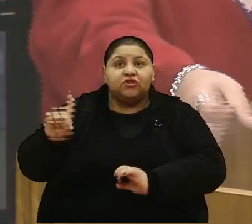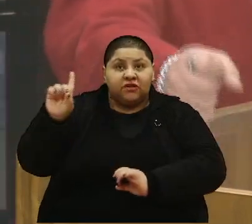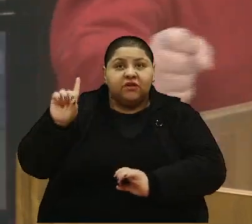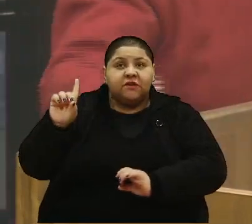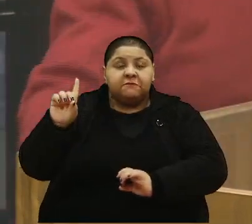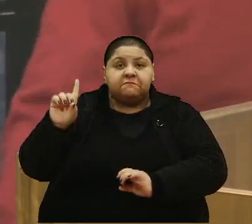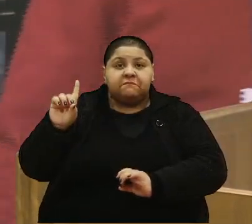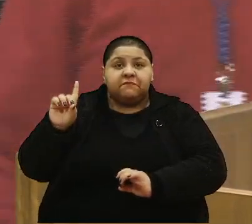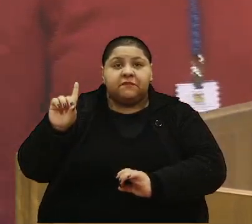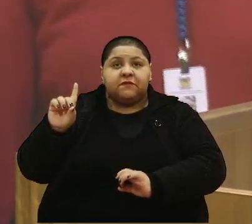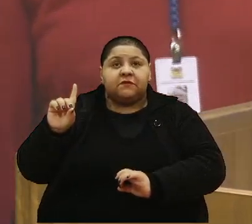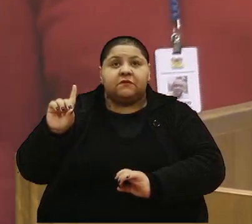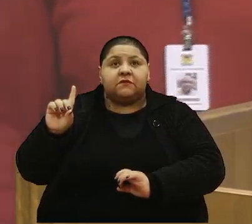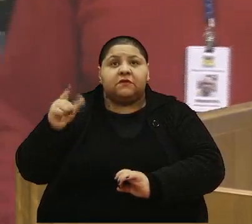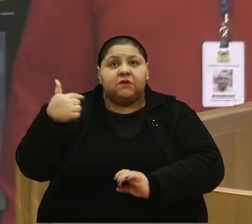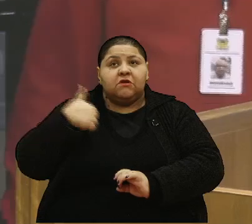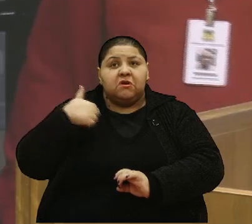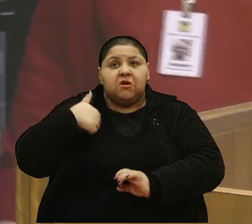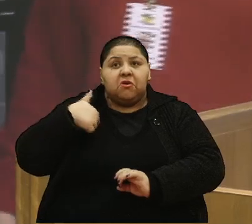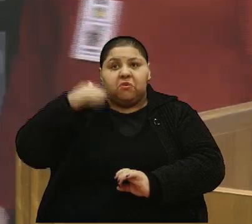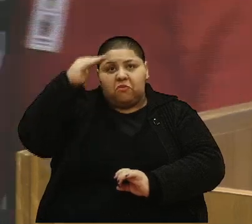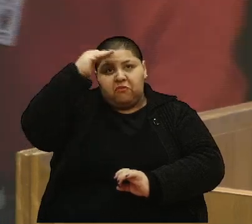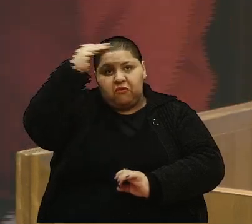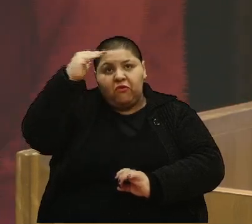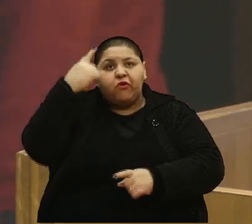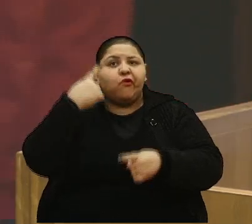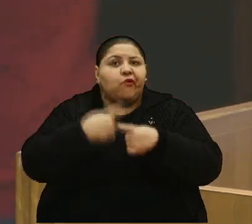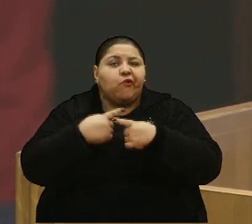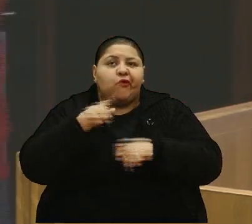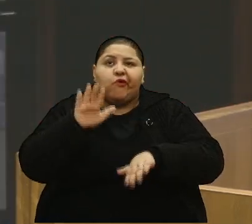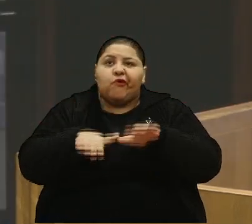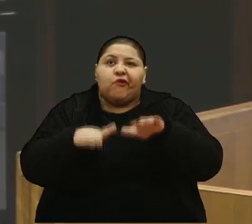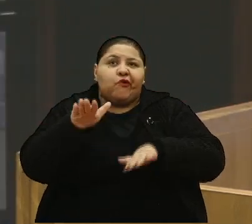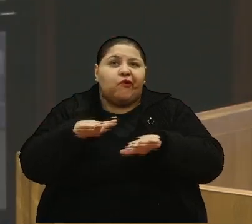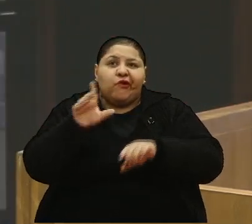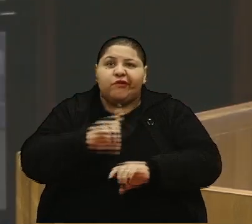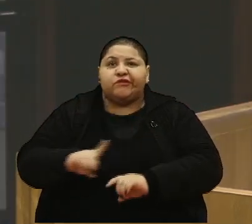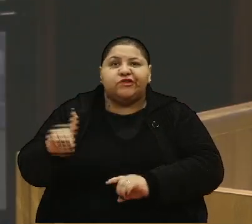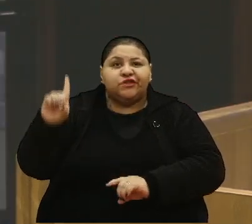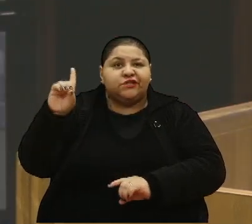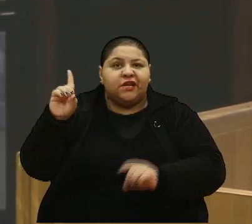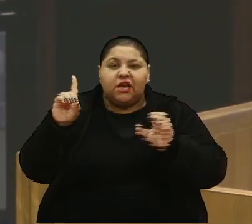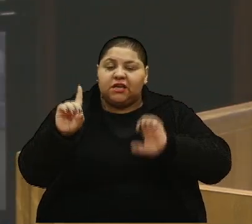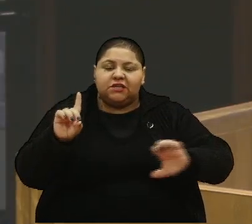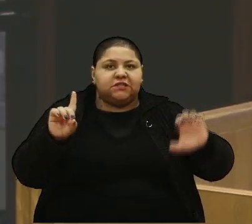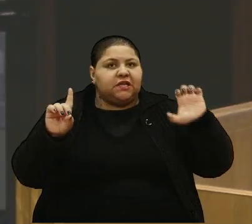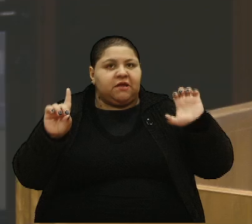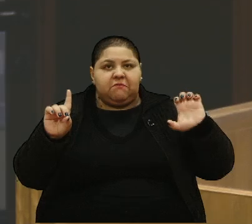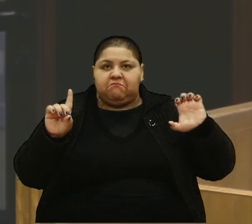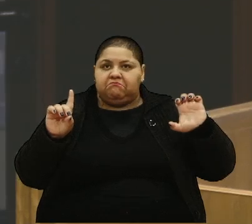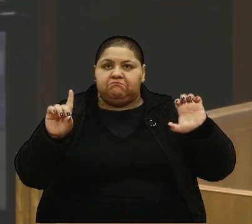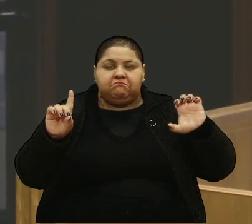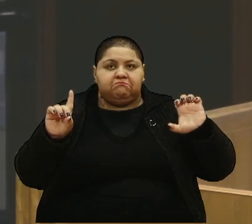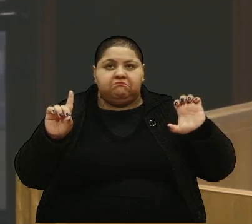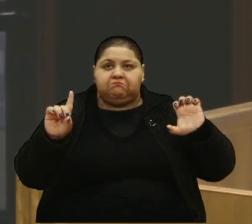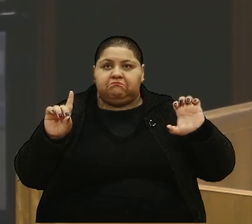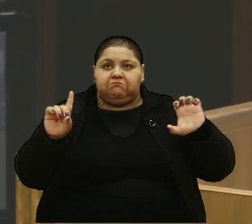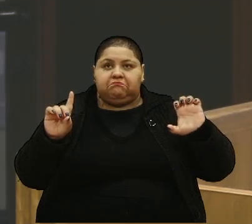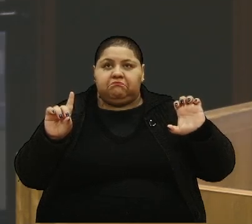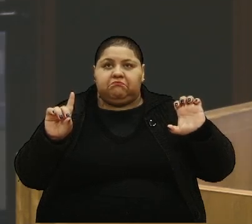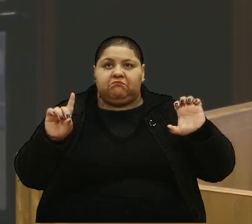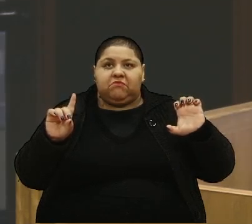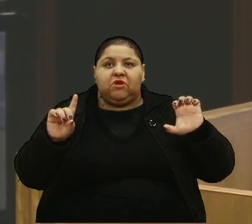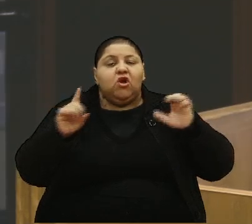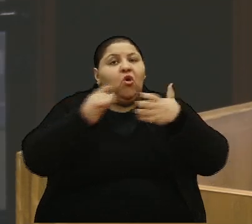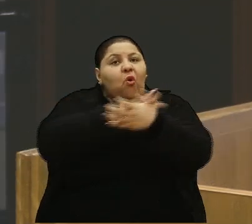tenho esse respeito, porque independente de sermos de direita ou de esquerda, o